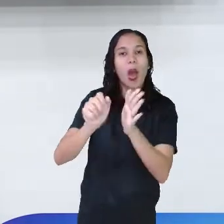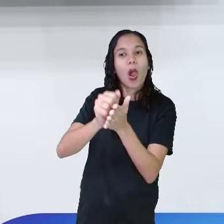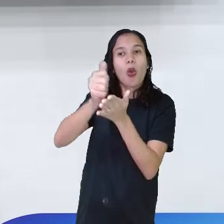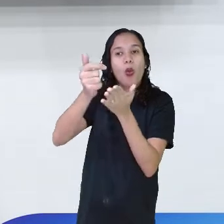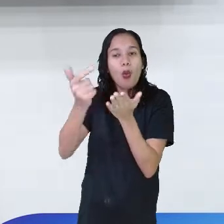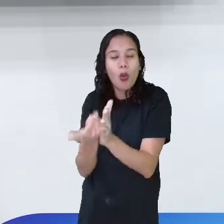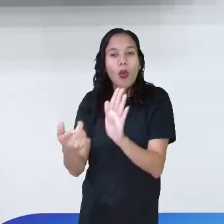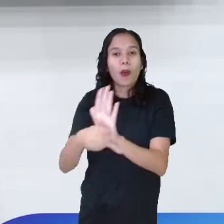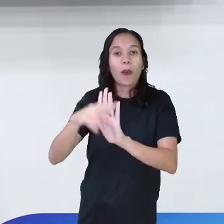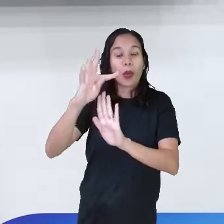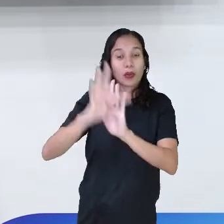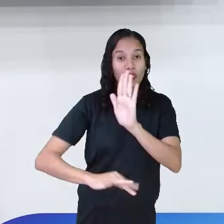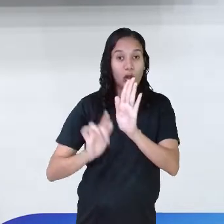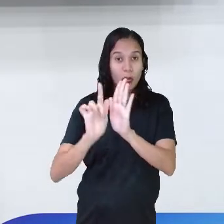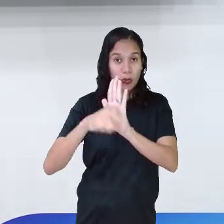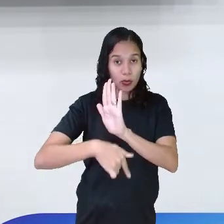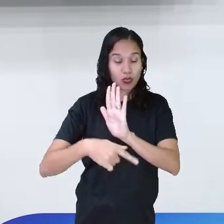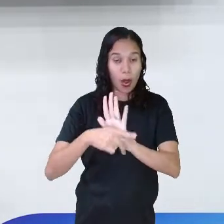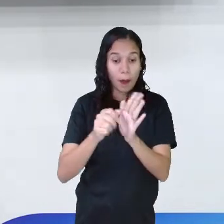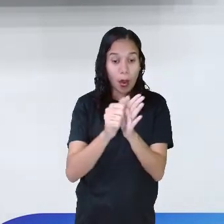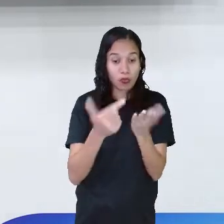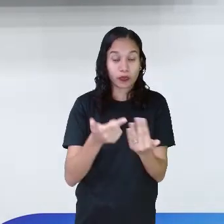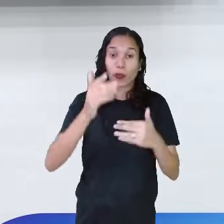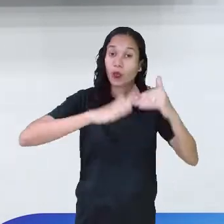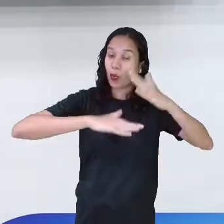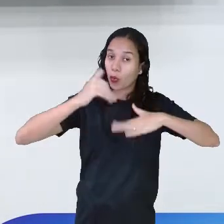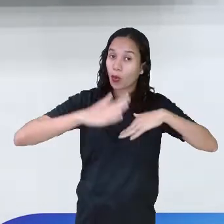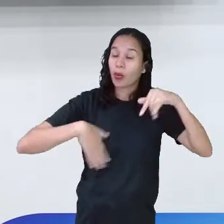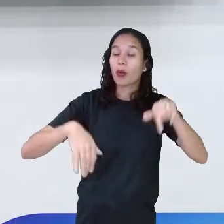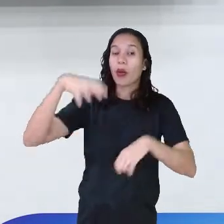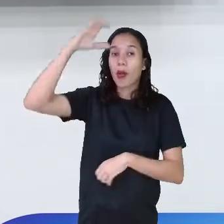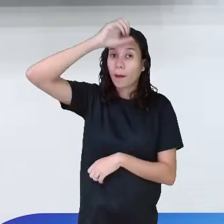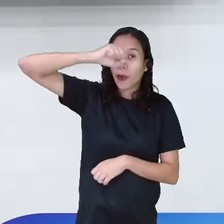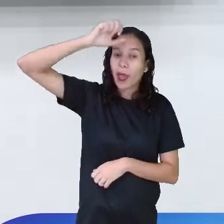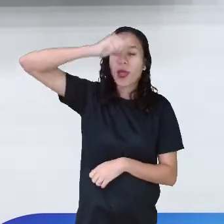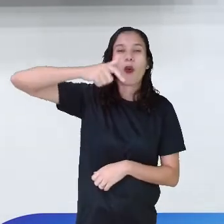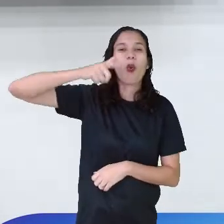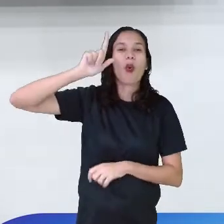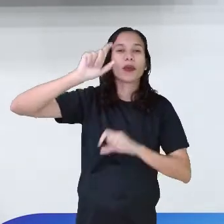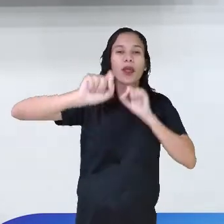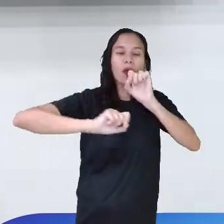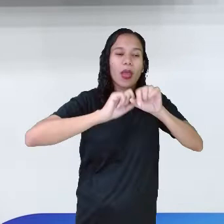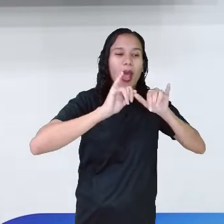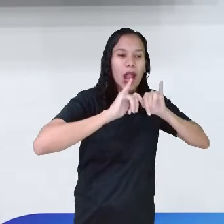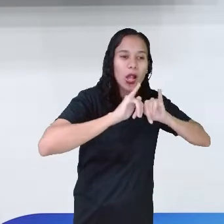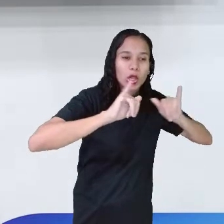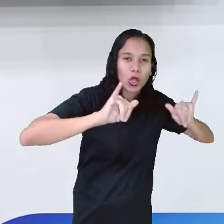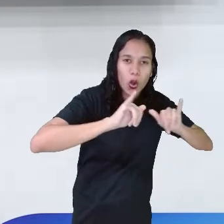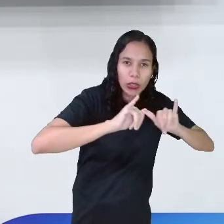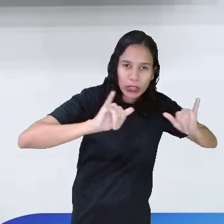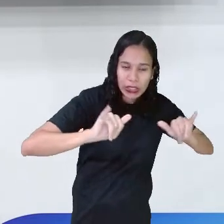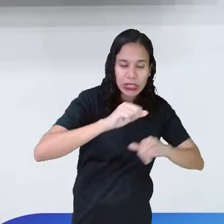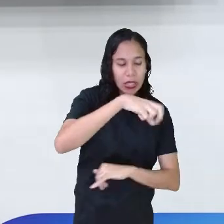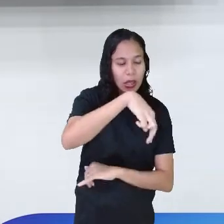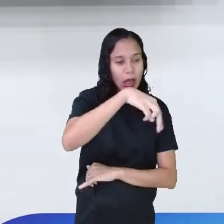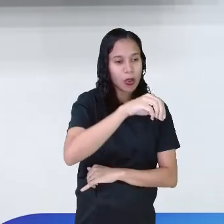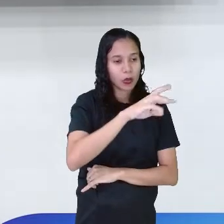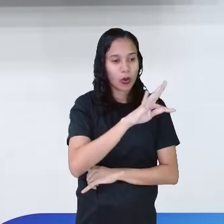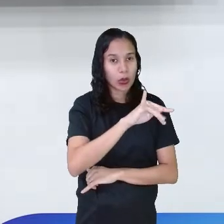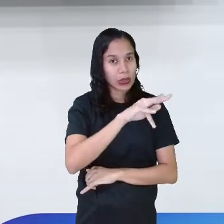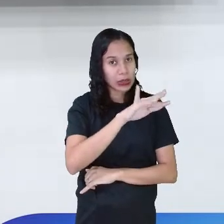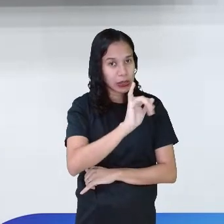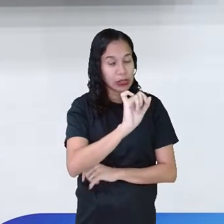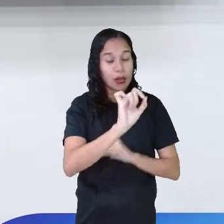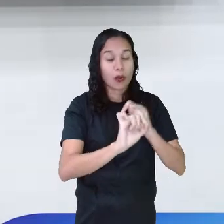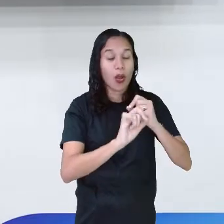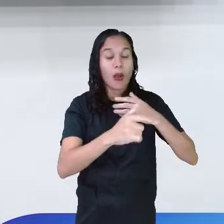do gênero textual jornalístico. Aprendemos ontem com a notícia que, se o gênero jornalístico, ele tem que